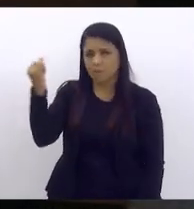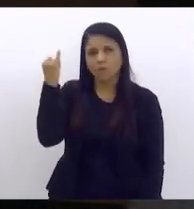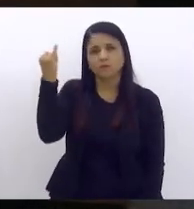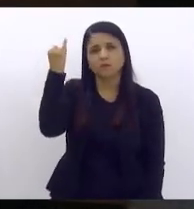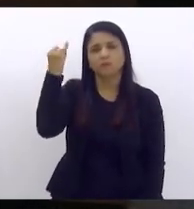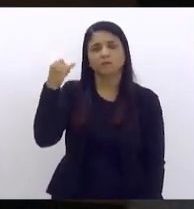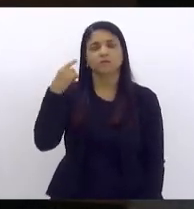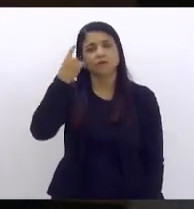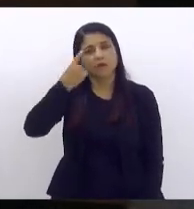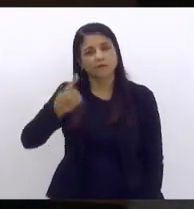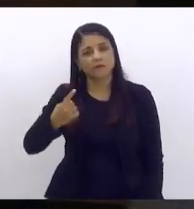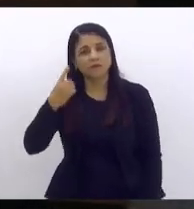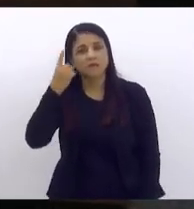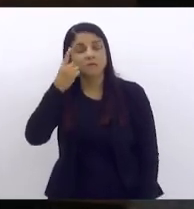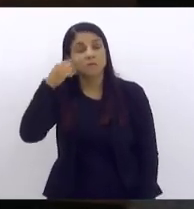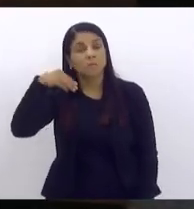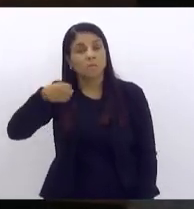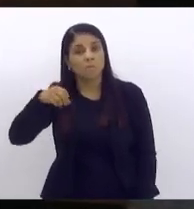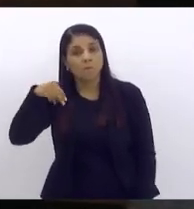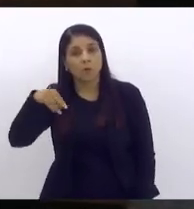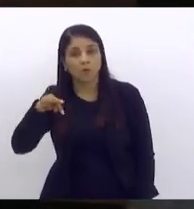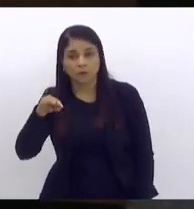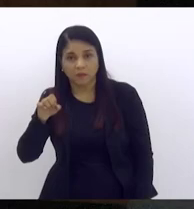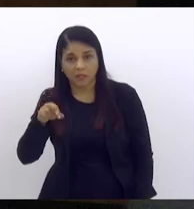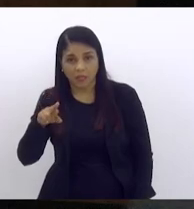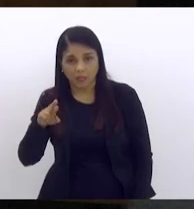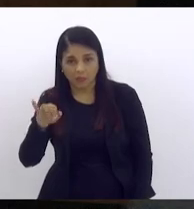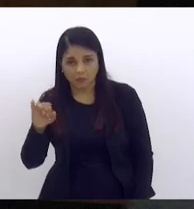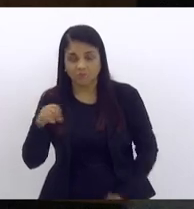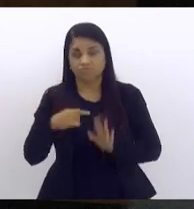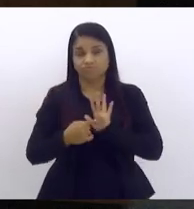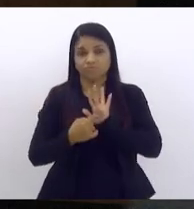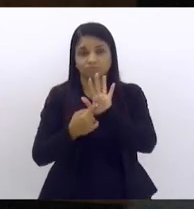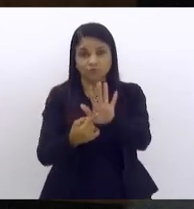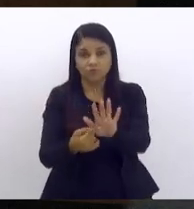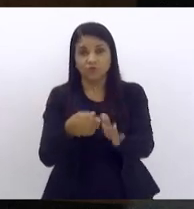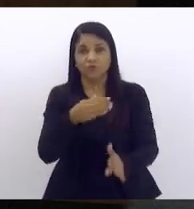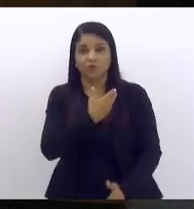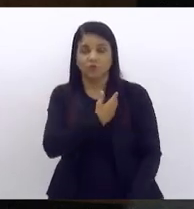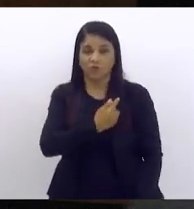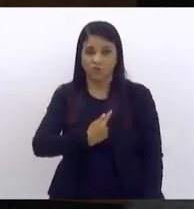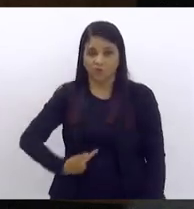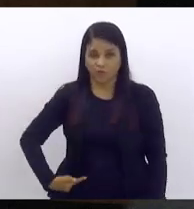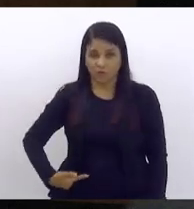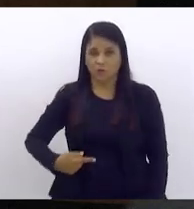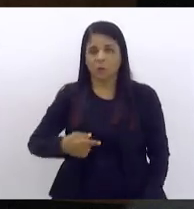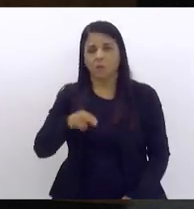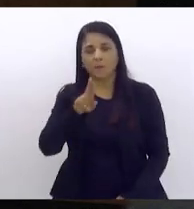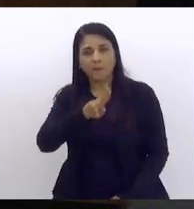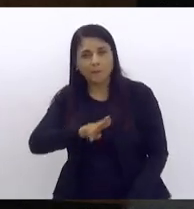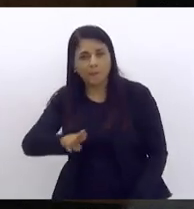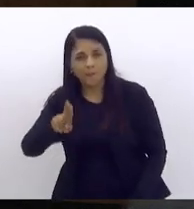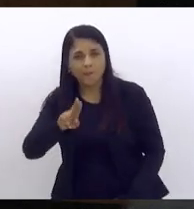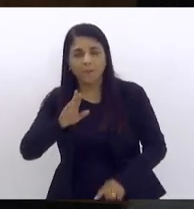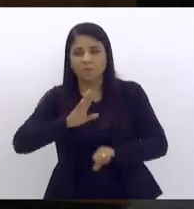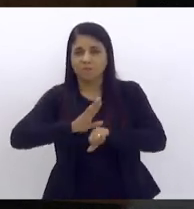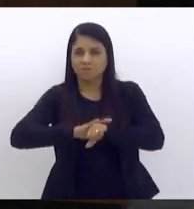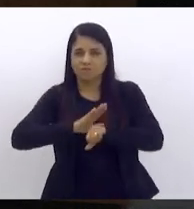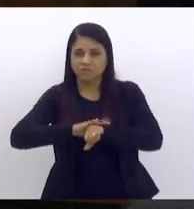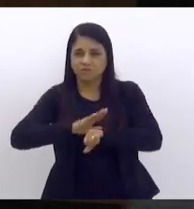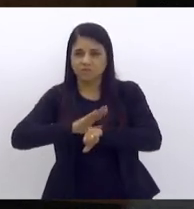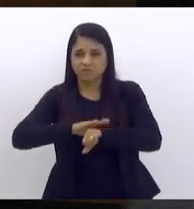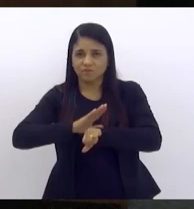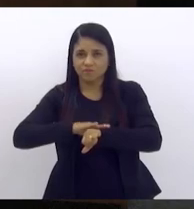que apontou quando o governador utilizou de momentos muito específicos para,